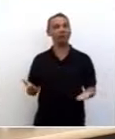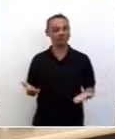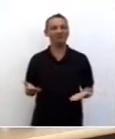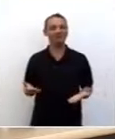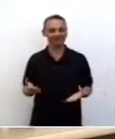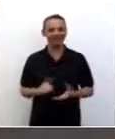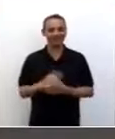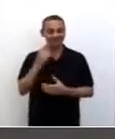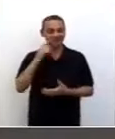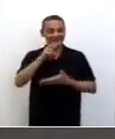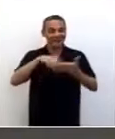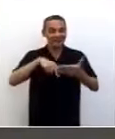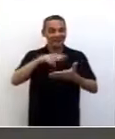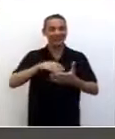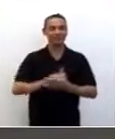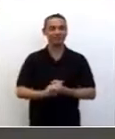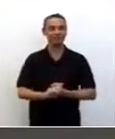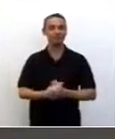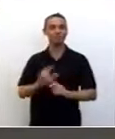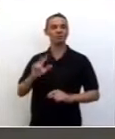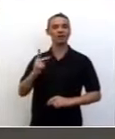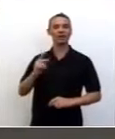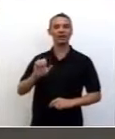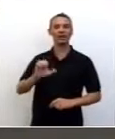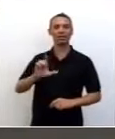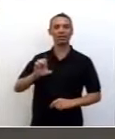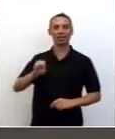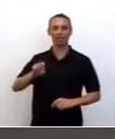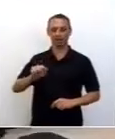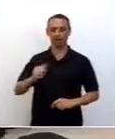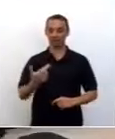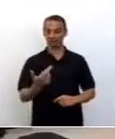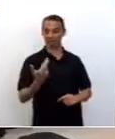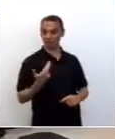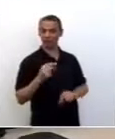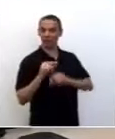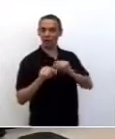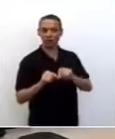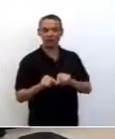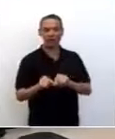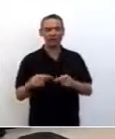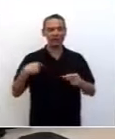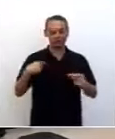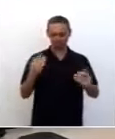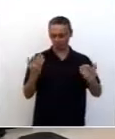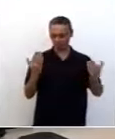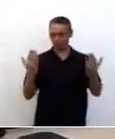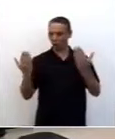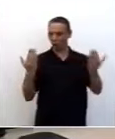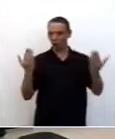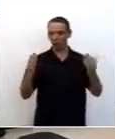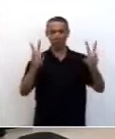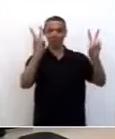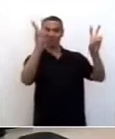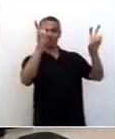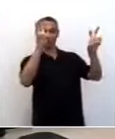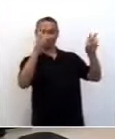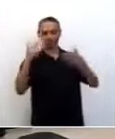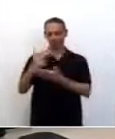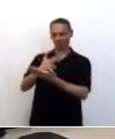né? Isso. A Helena falou aqui pra gente que uma das estratégias é comparar o tema com a imagem.